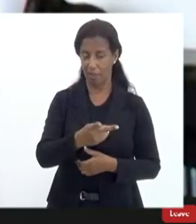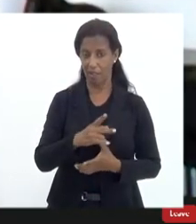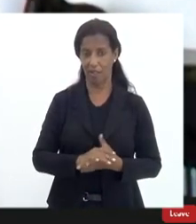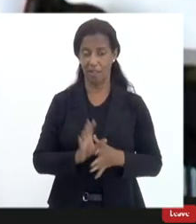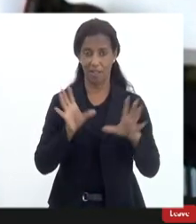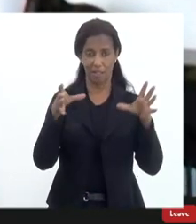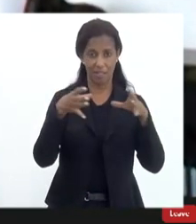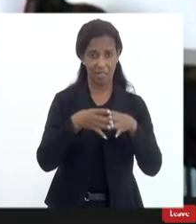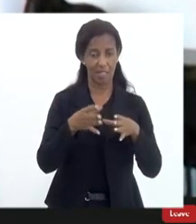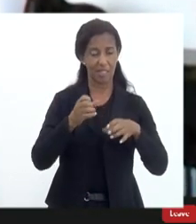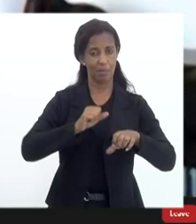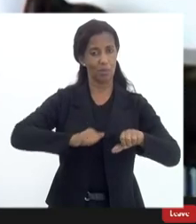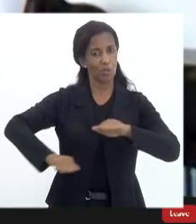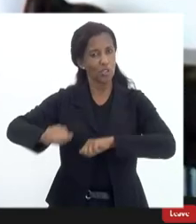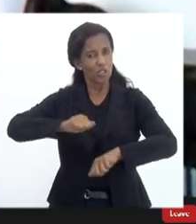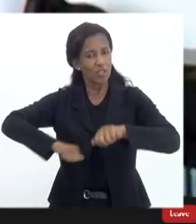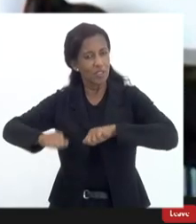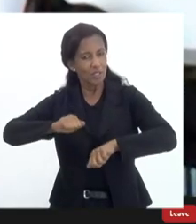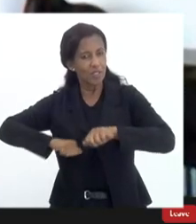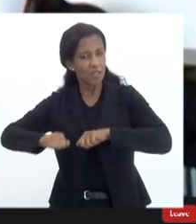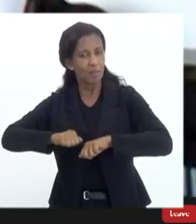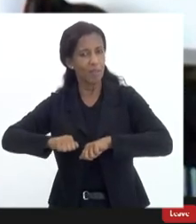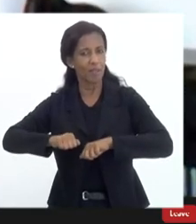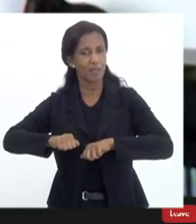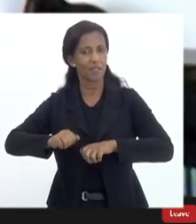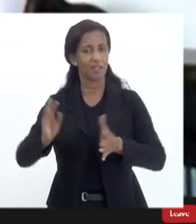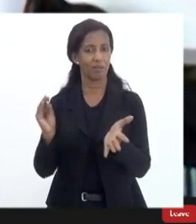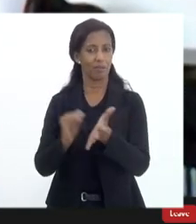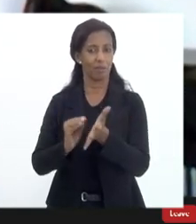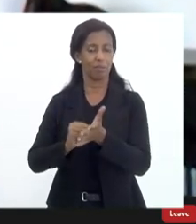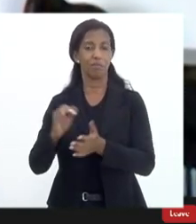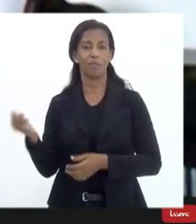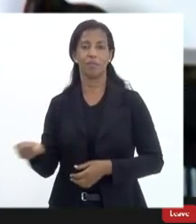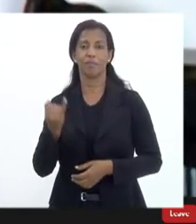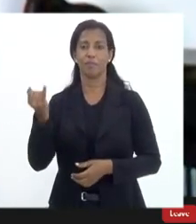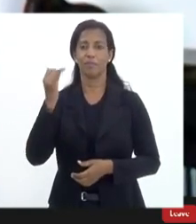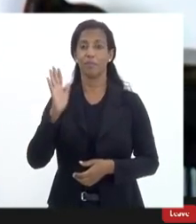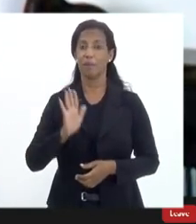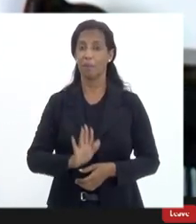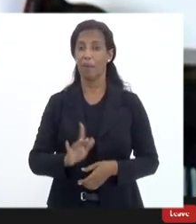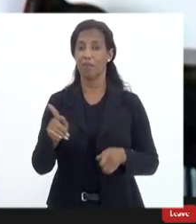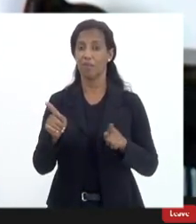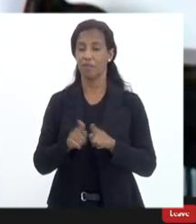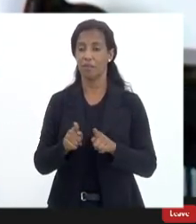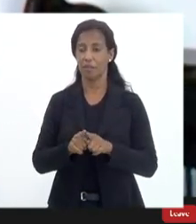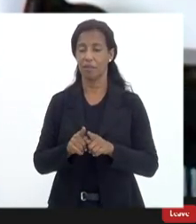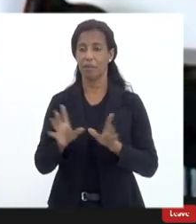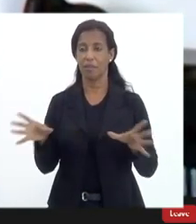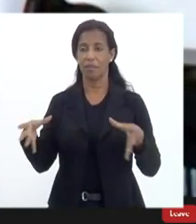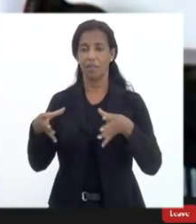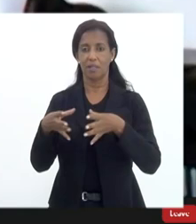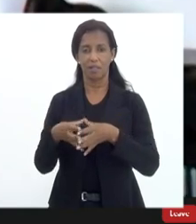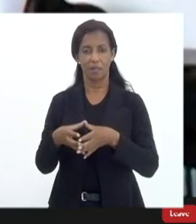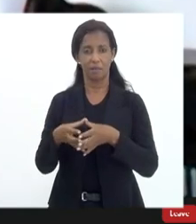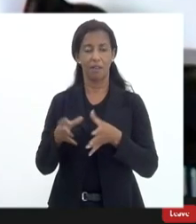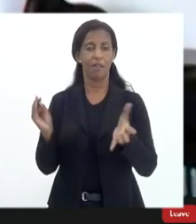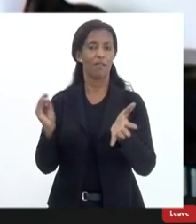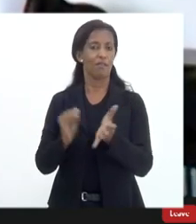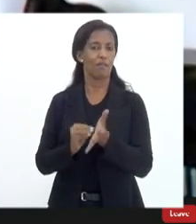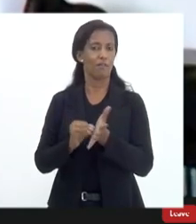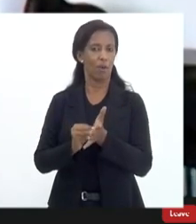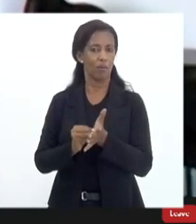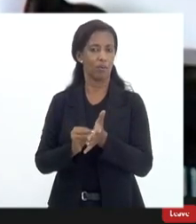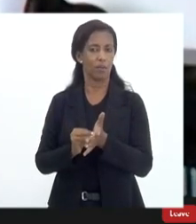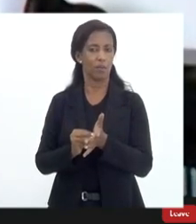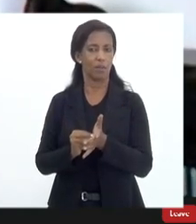equipes de limpeza que estavam desfalcadas é importante, mas essas equipes são insuficientes para dar